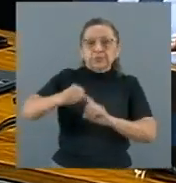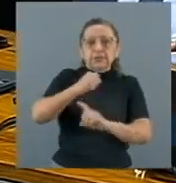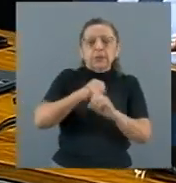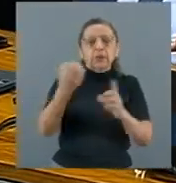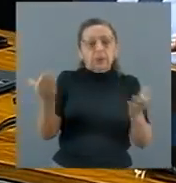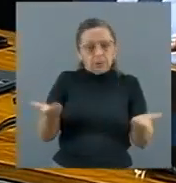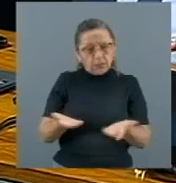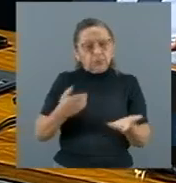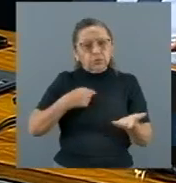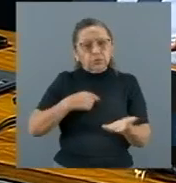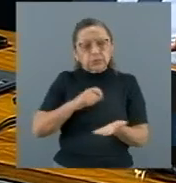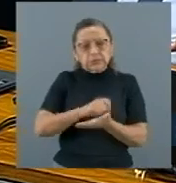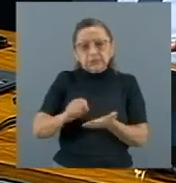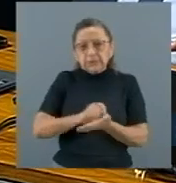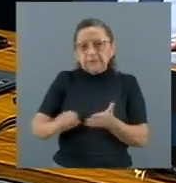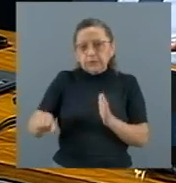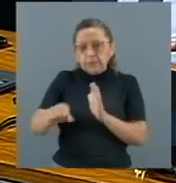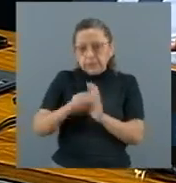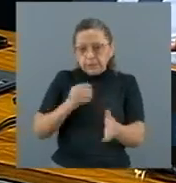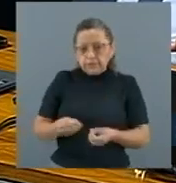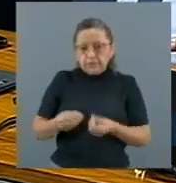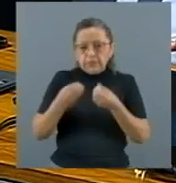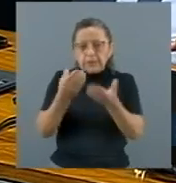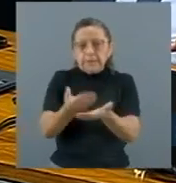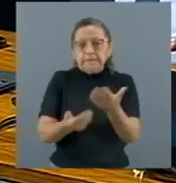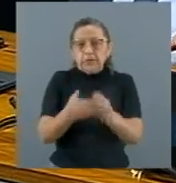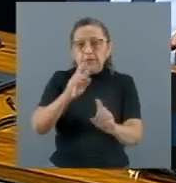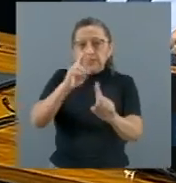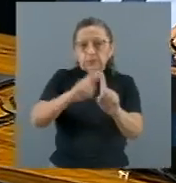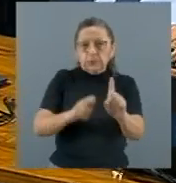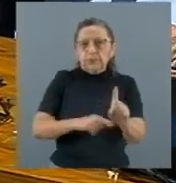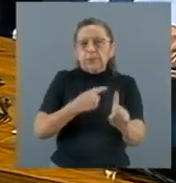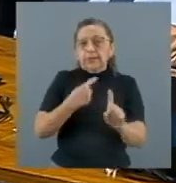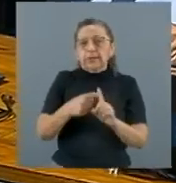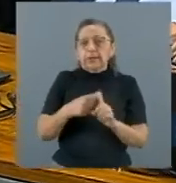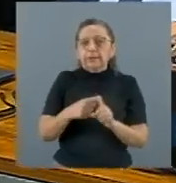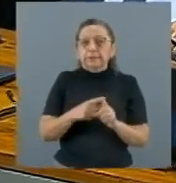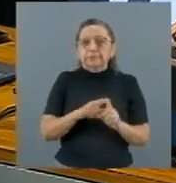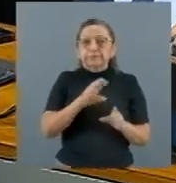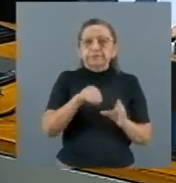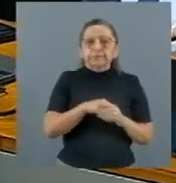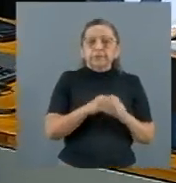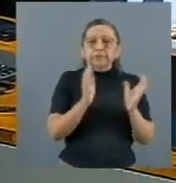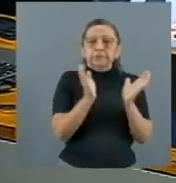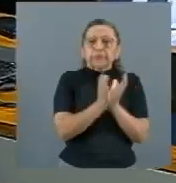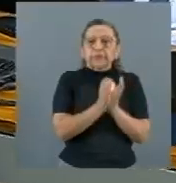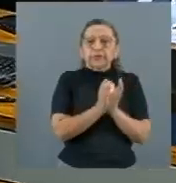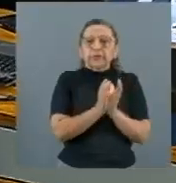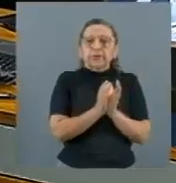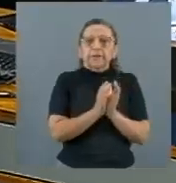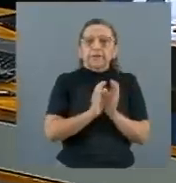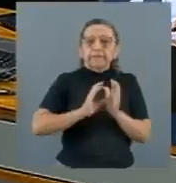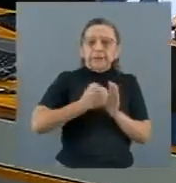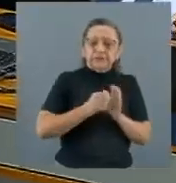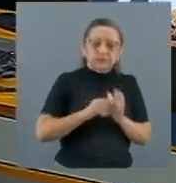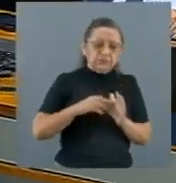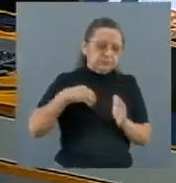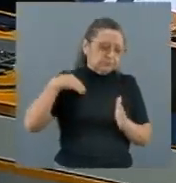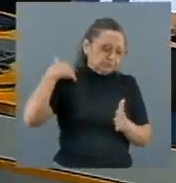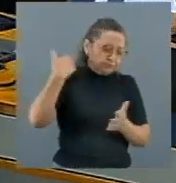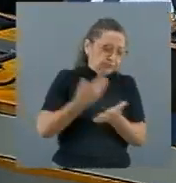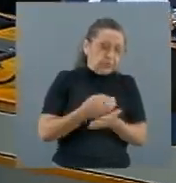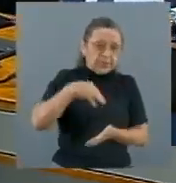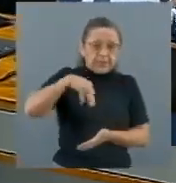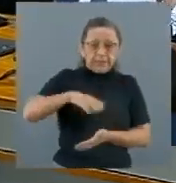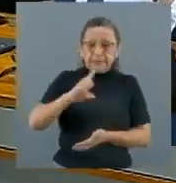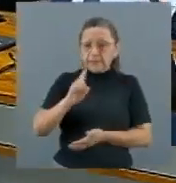emenda que o ilustre relator vai receber e que faz parte de um partido histórico, que é o MDB, né, na próxima semana,